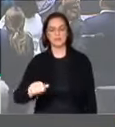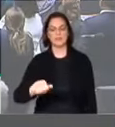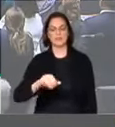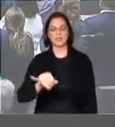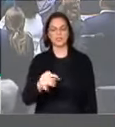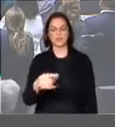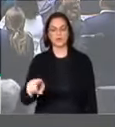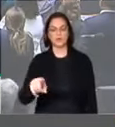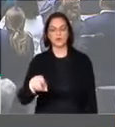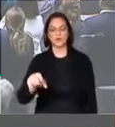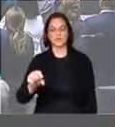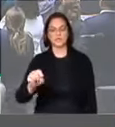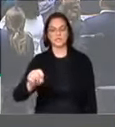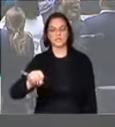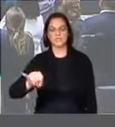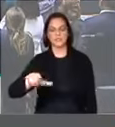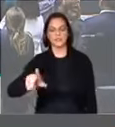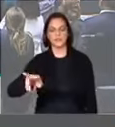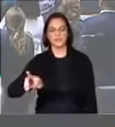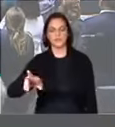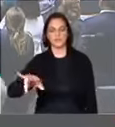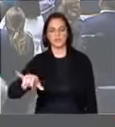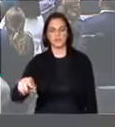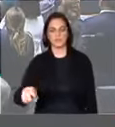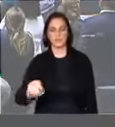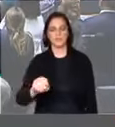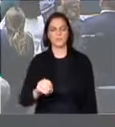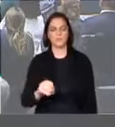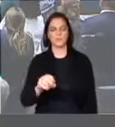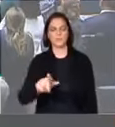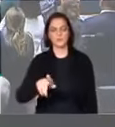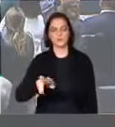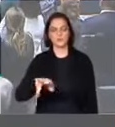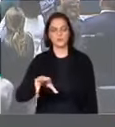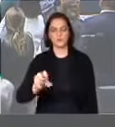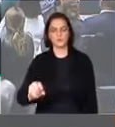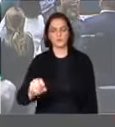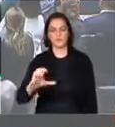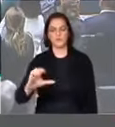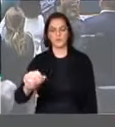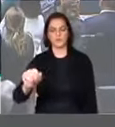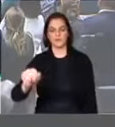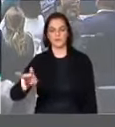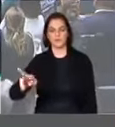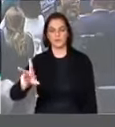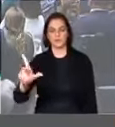João Silvério Trevisan, Silvério Pereira, Gustavo